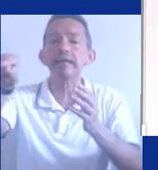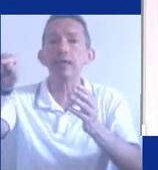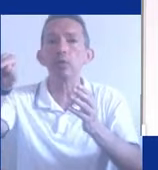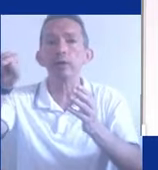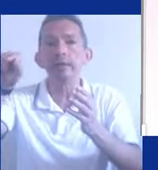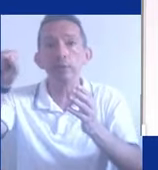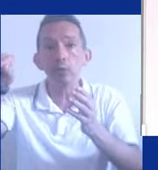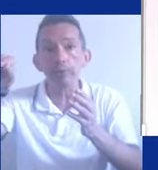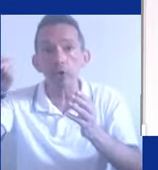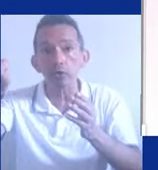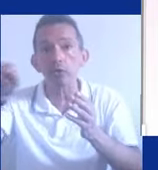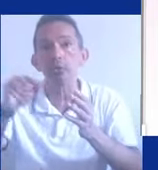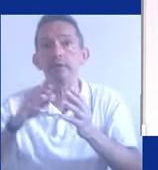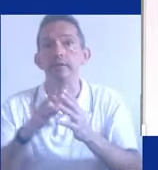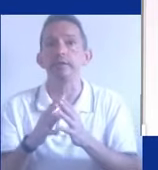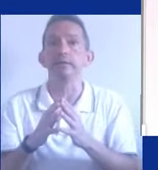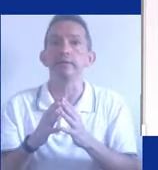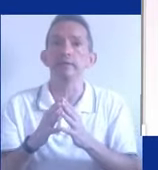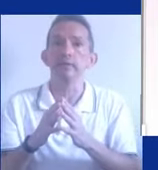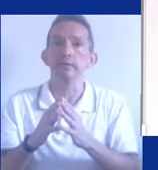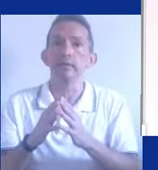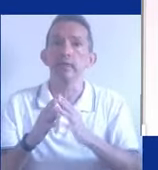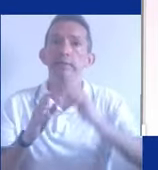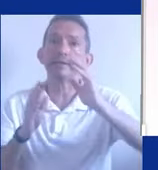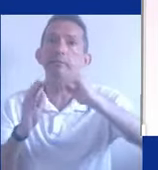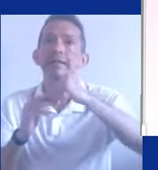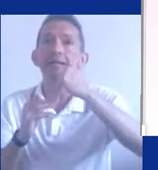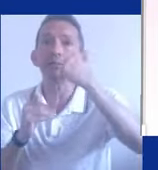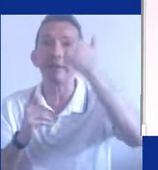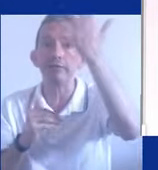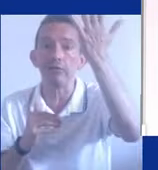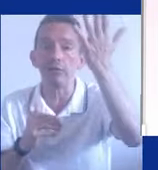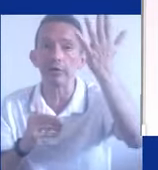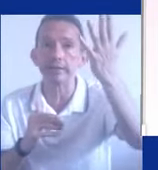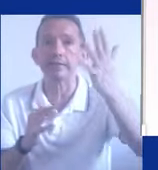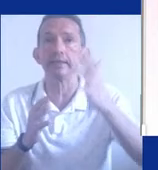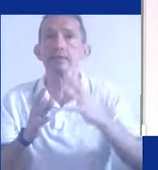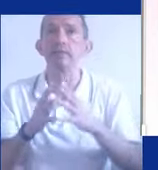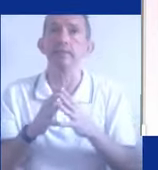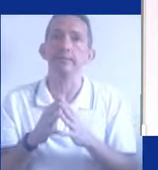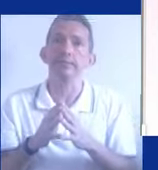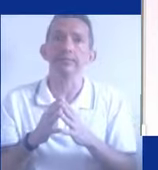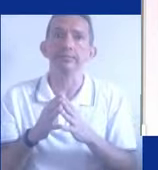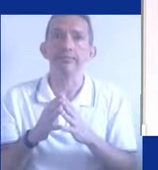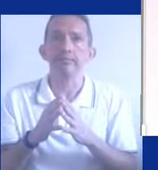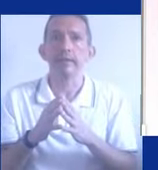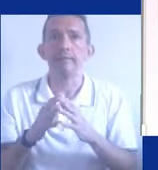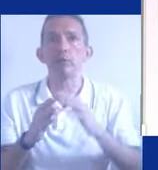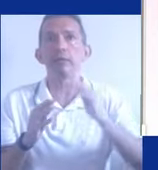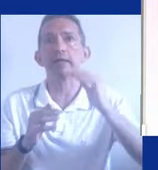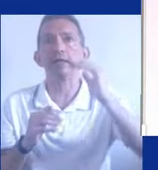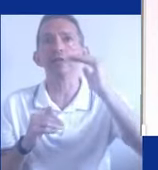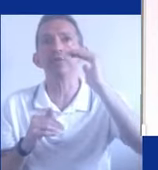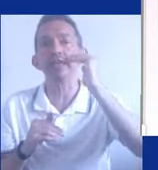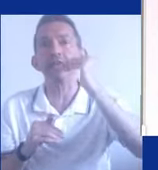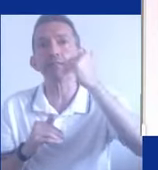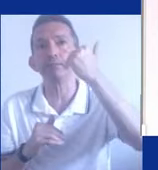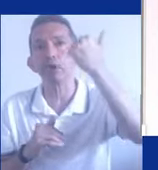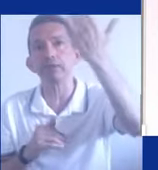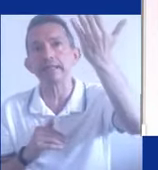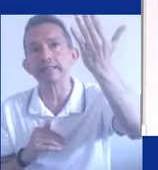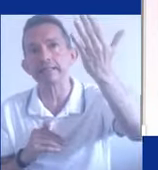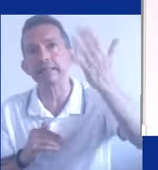própria célula que o produz. É para ser mandado para fora da célula, para o mecanismo